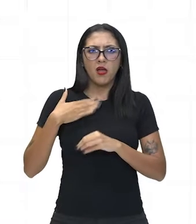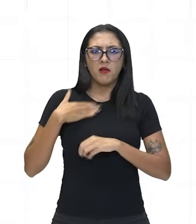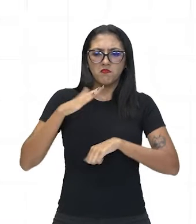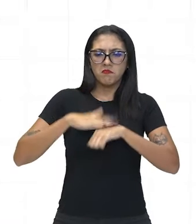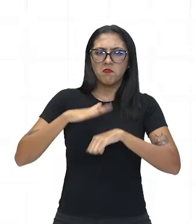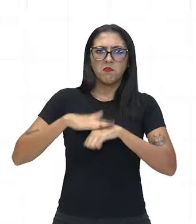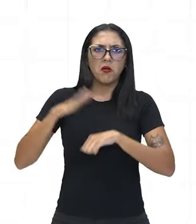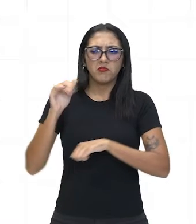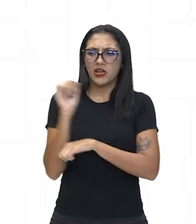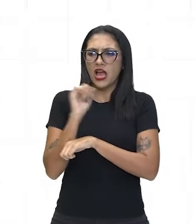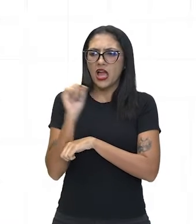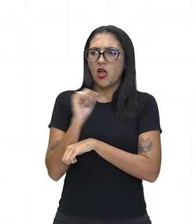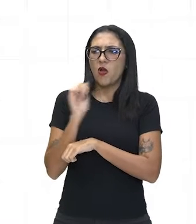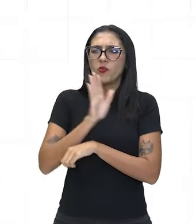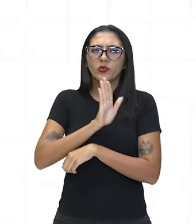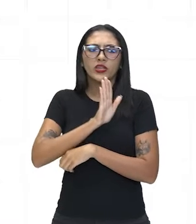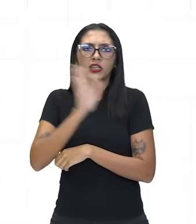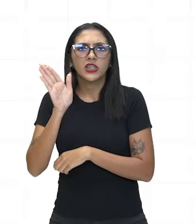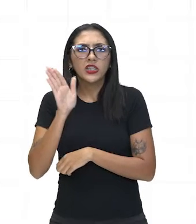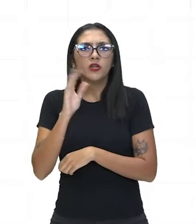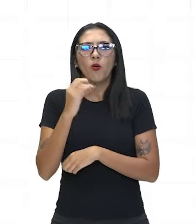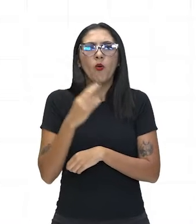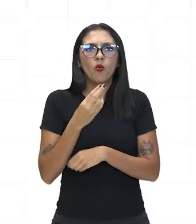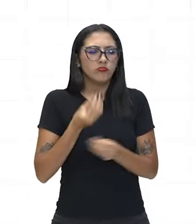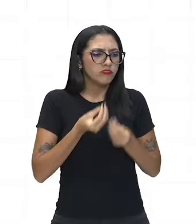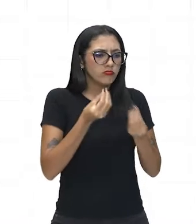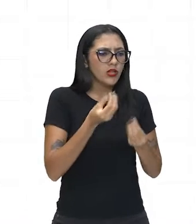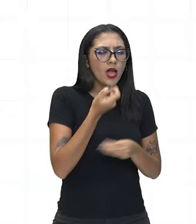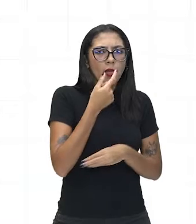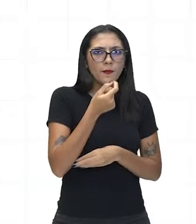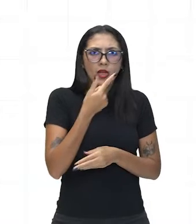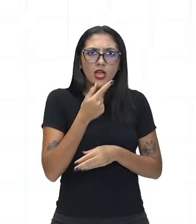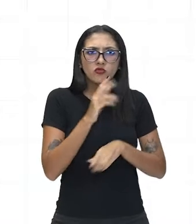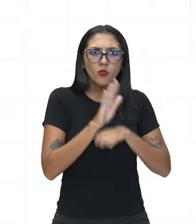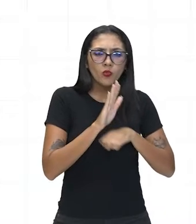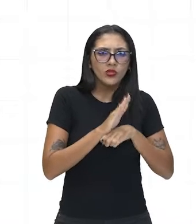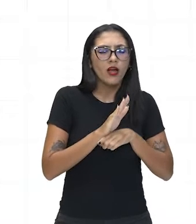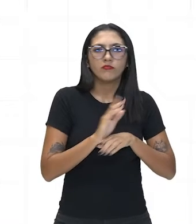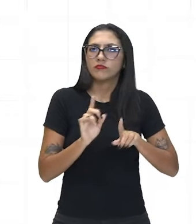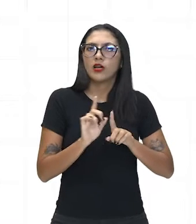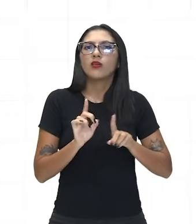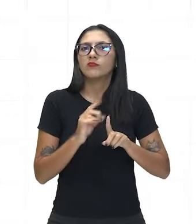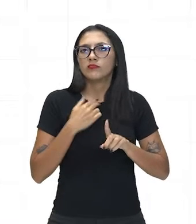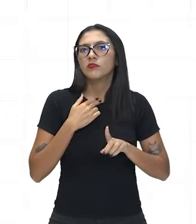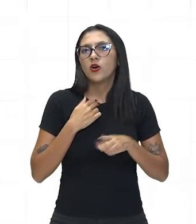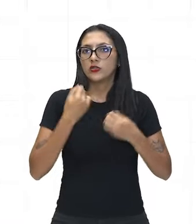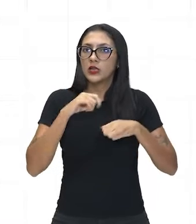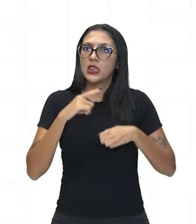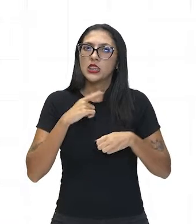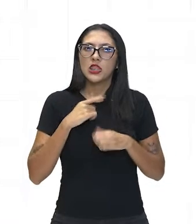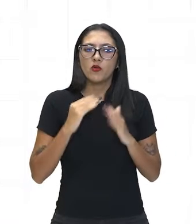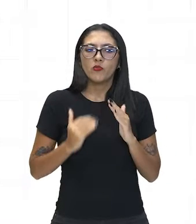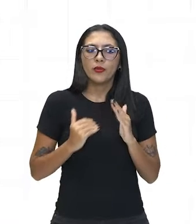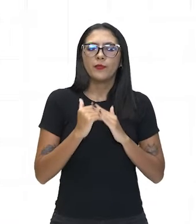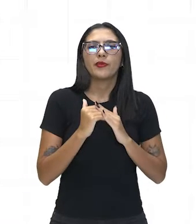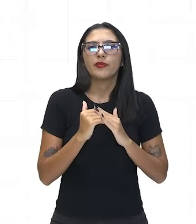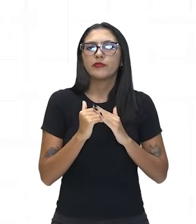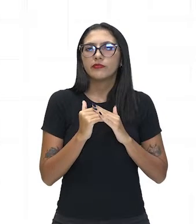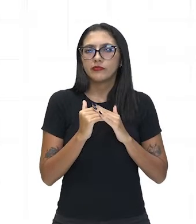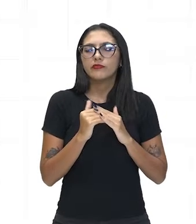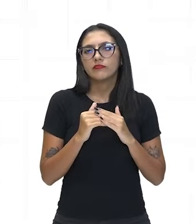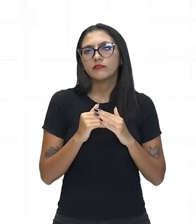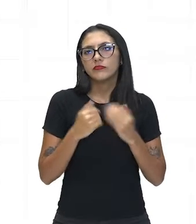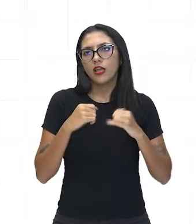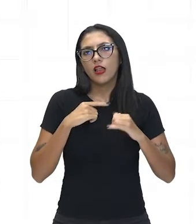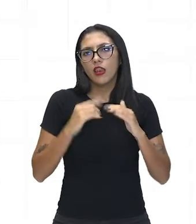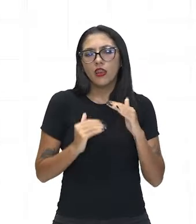na cartela que existe ali um limite até onde você pode atuar dentro de uma situação, né, onde você tem que